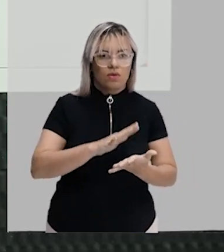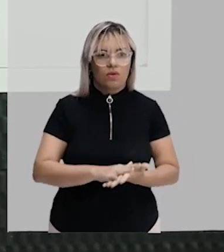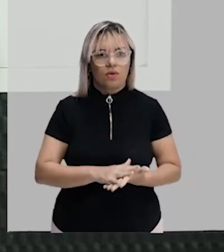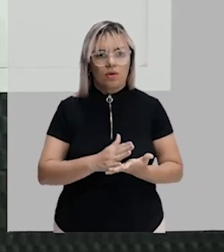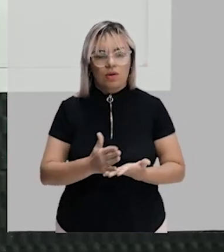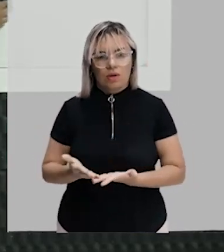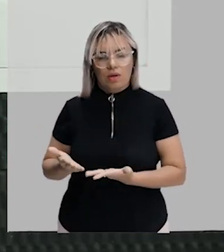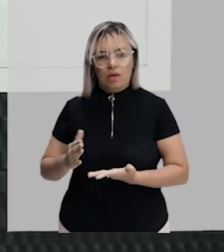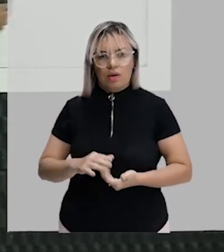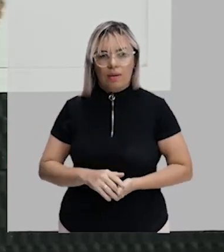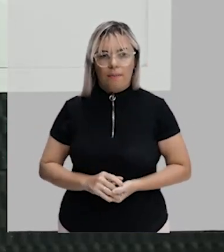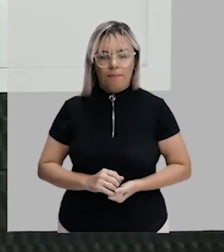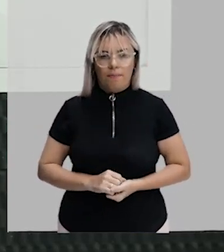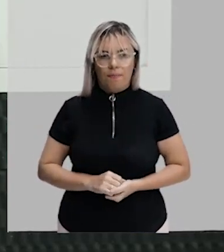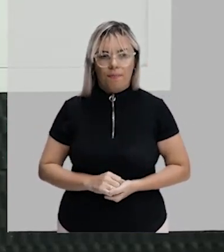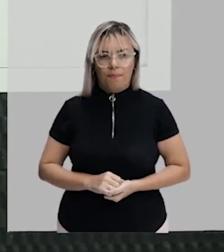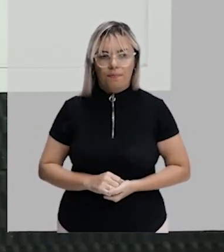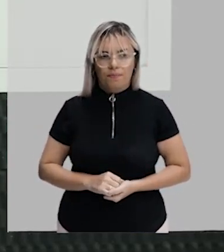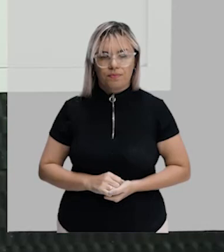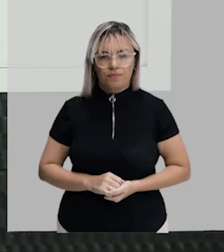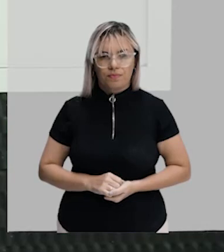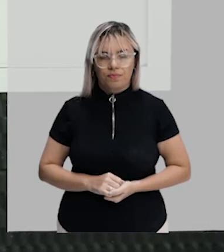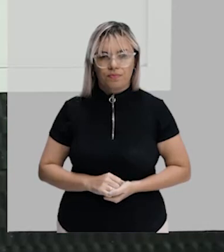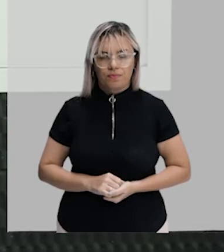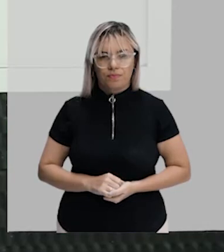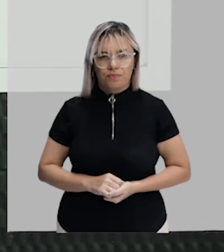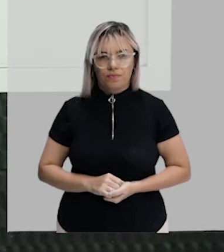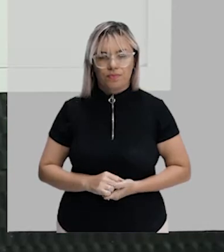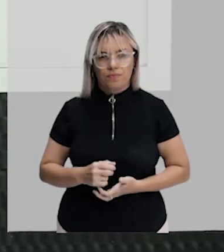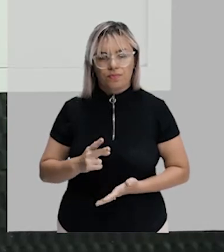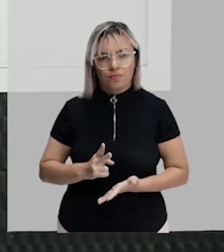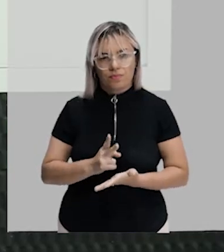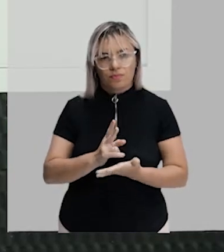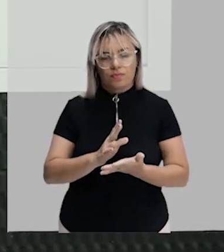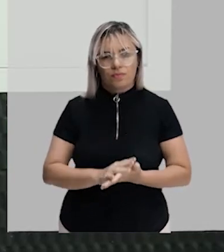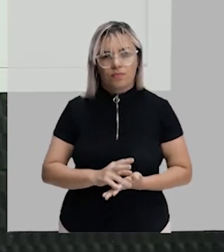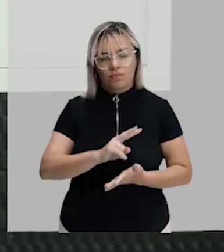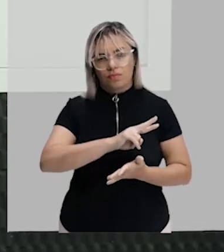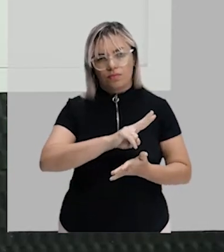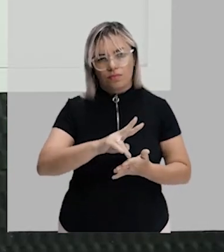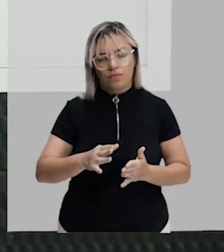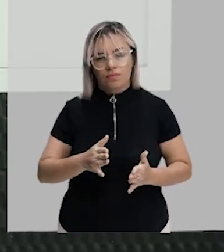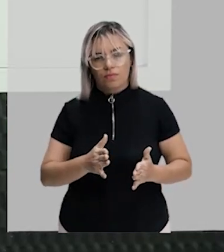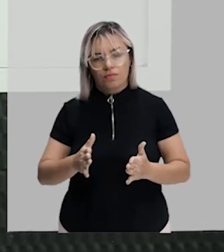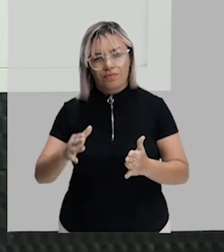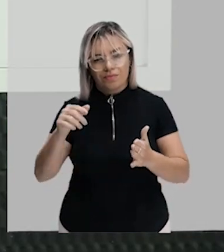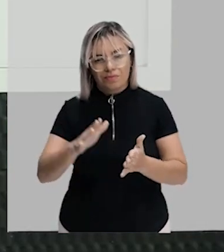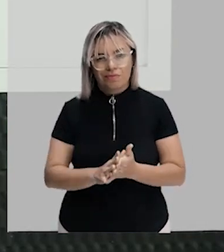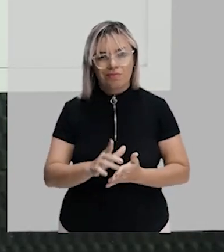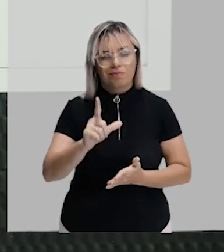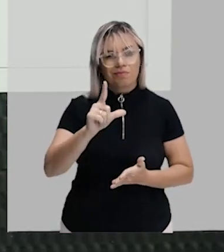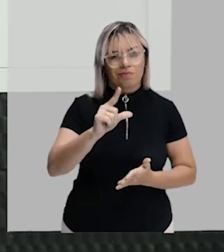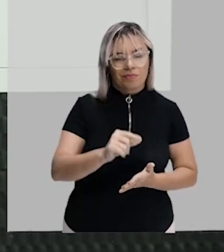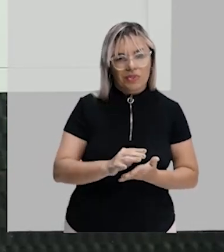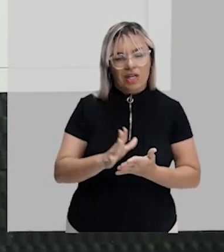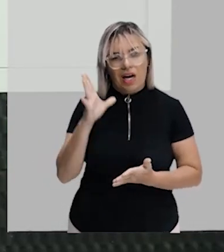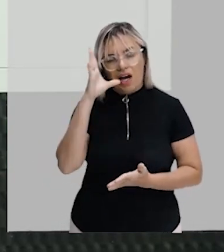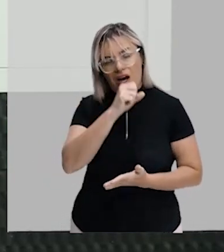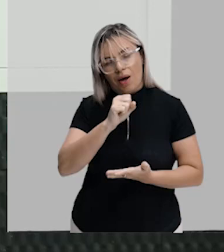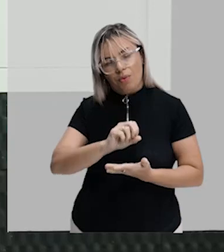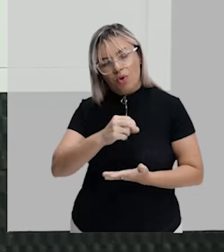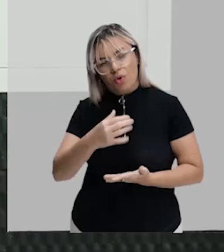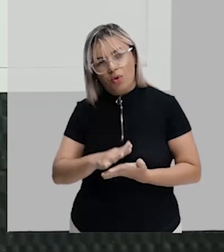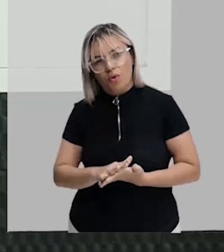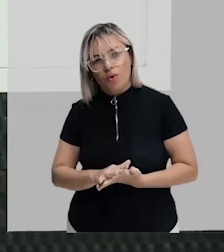atualização. Tá? Mas a matemática é assim, tem sempre vários caminhos. Às vezes os caminhos mais curtos, às vezes os caminhos mais longos.